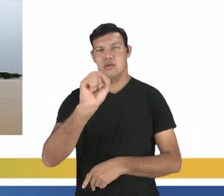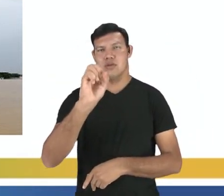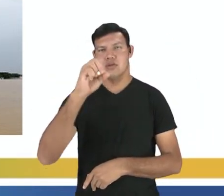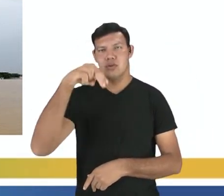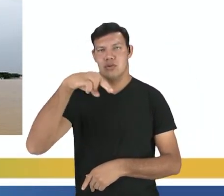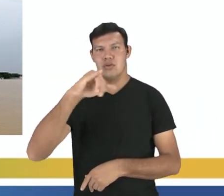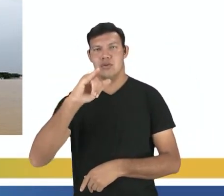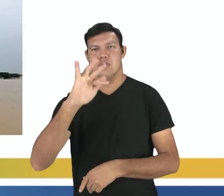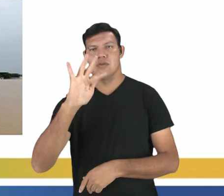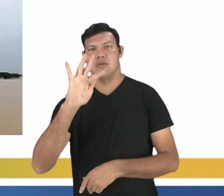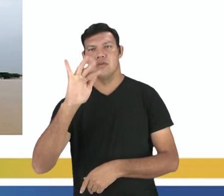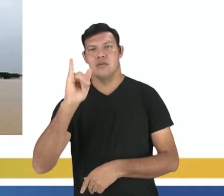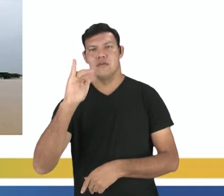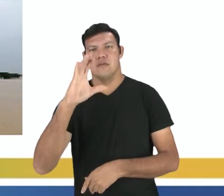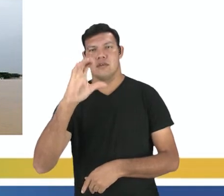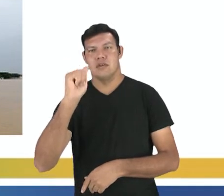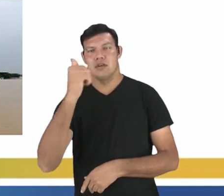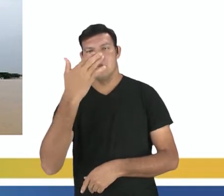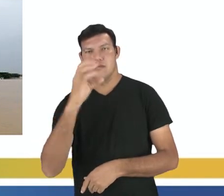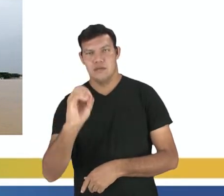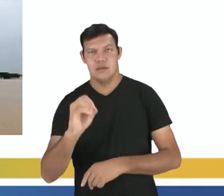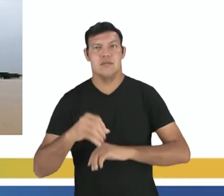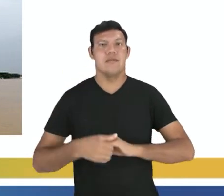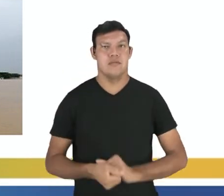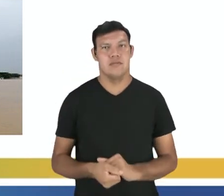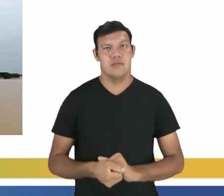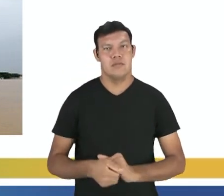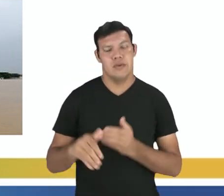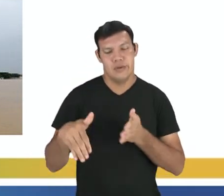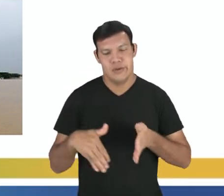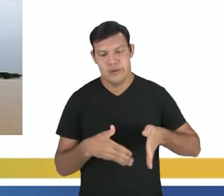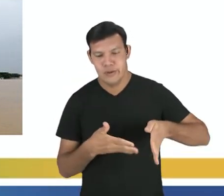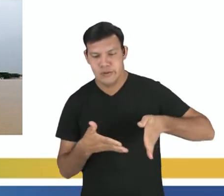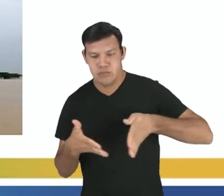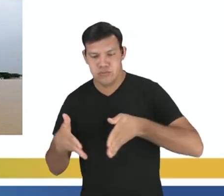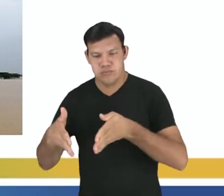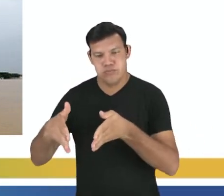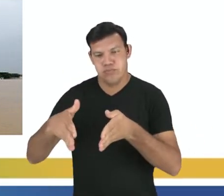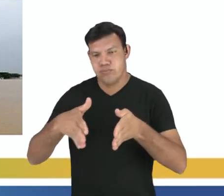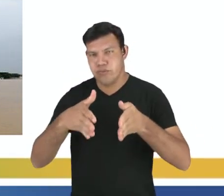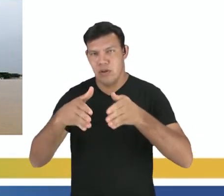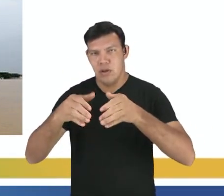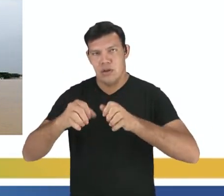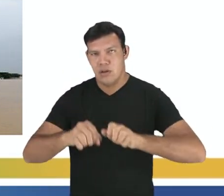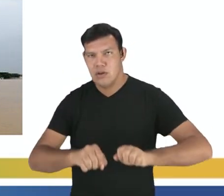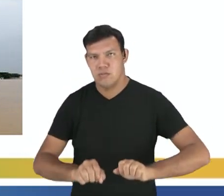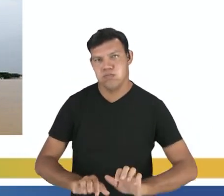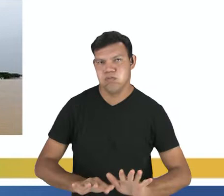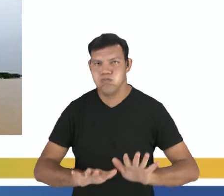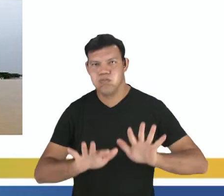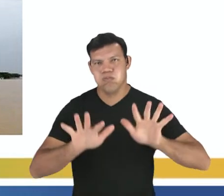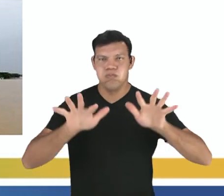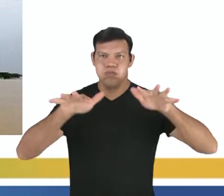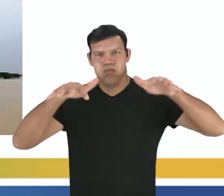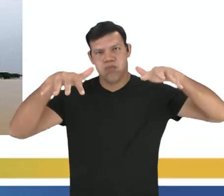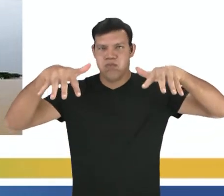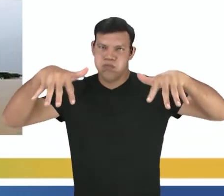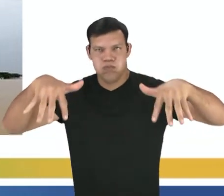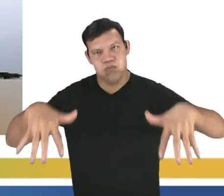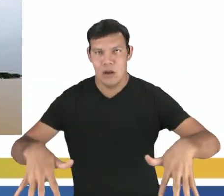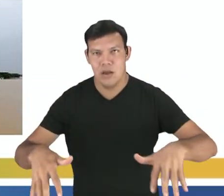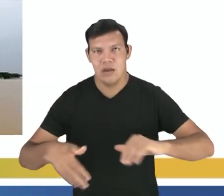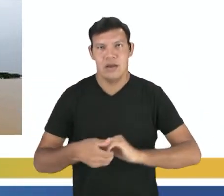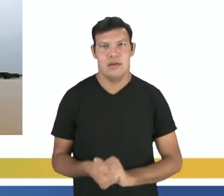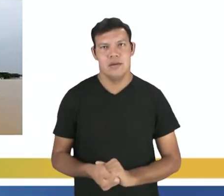the river swallowed to earth. O rio engoliu a terra. Engolir não é uma coisa